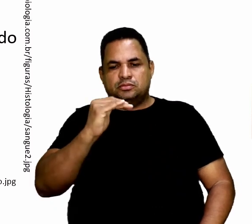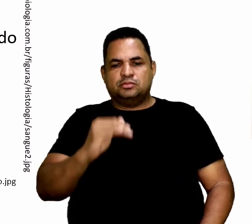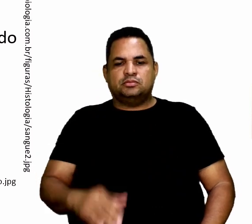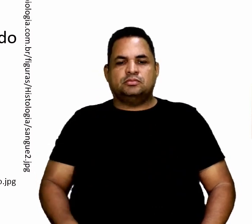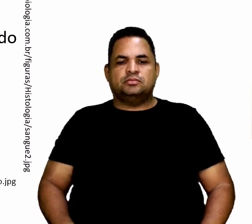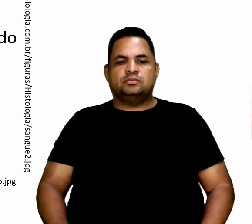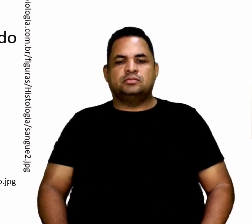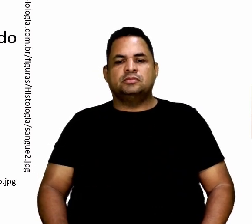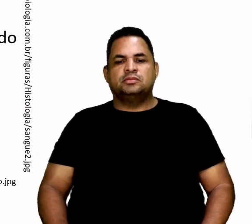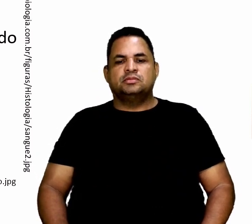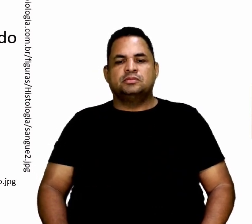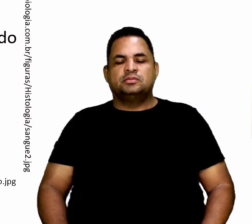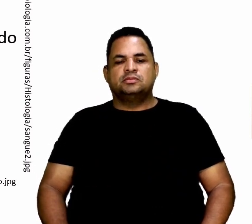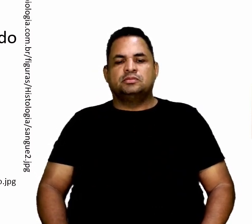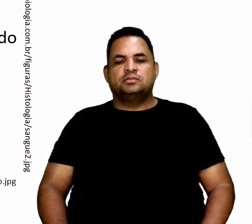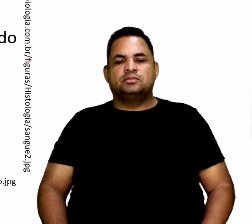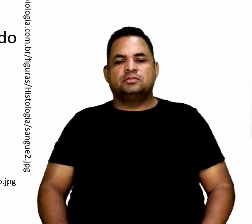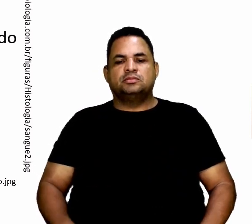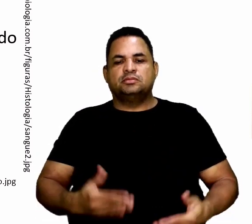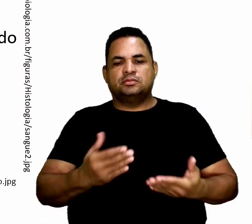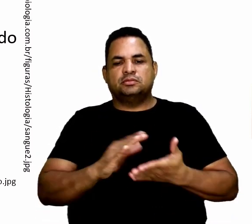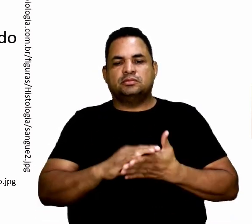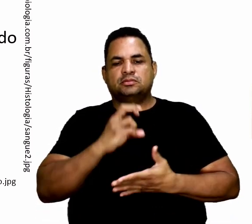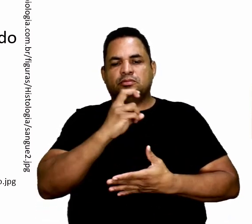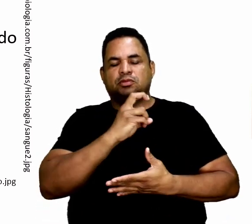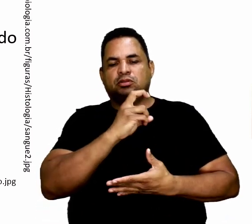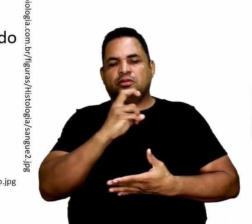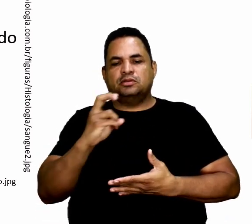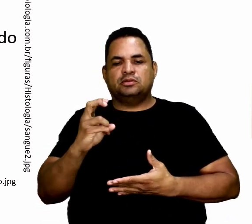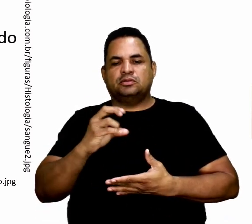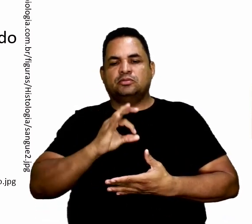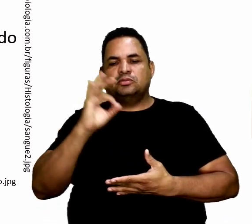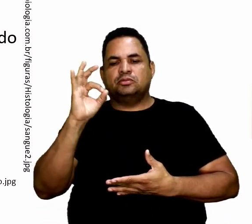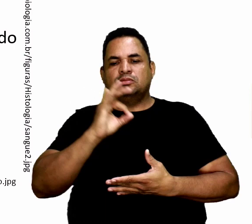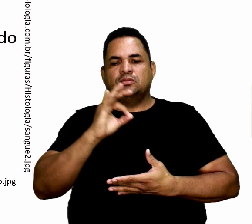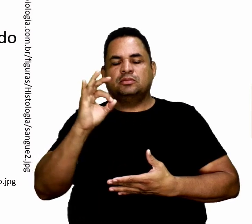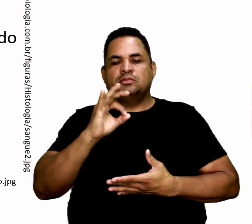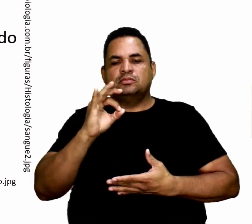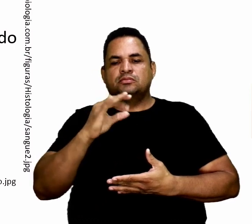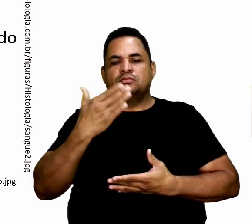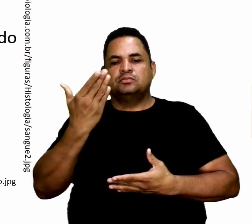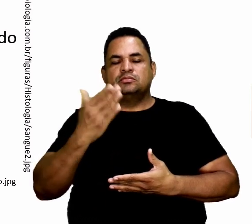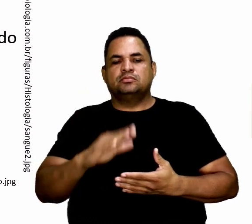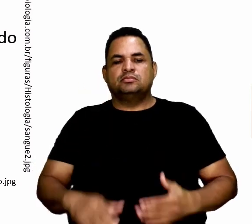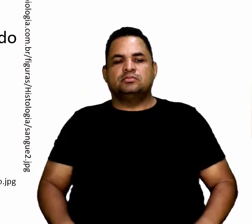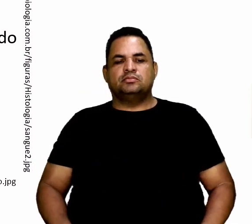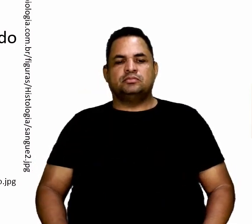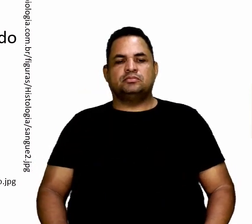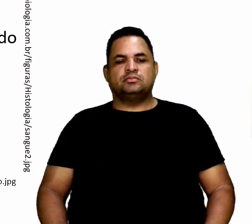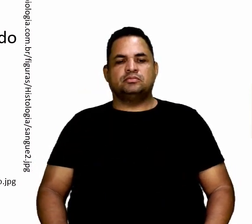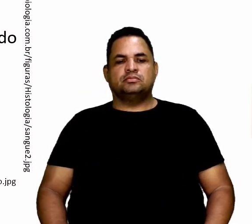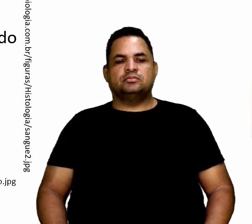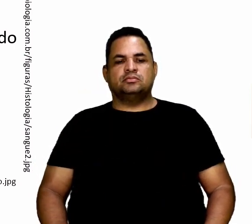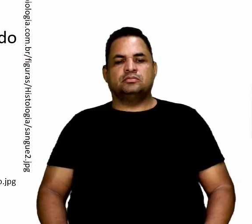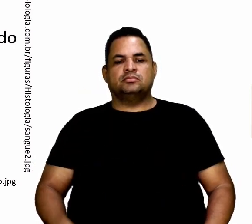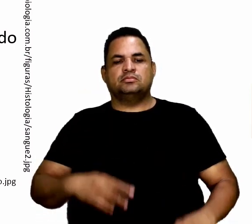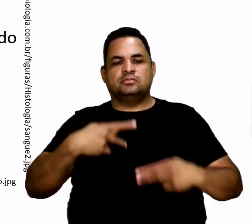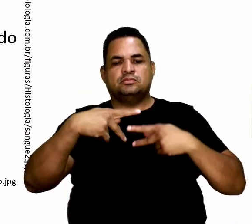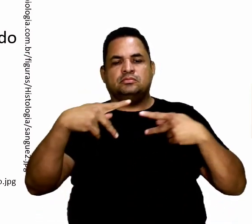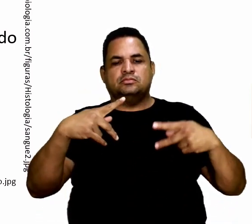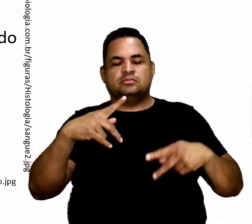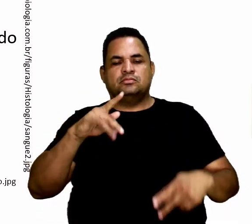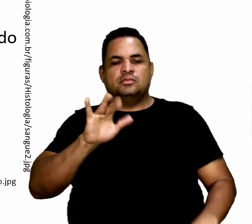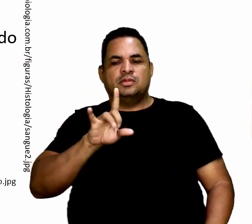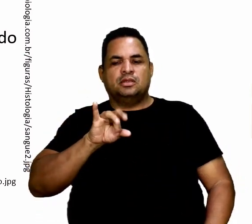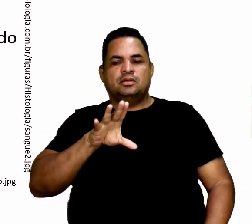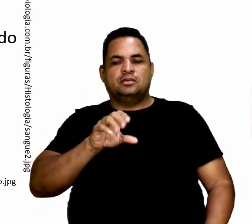primeira camada. E grande parte, né, 55% desse sangue acaba sendo o quê? Proteína plasmática, ou seja,